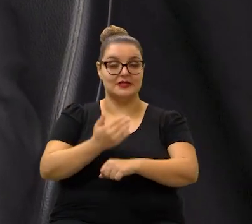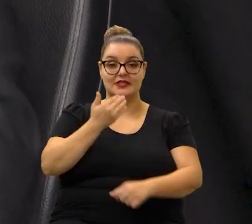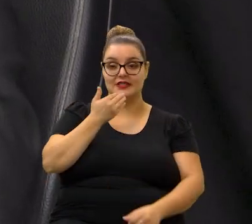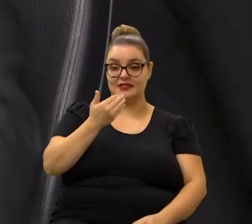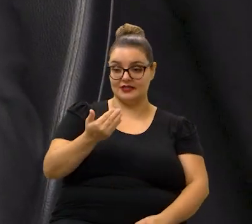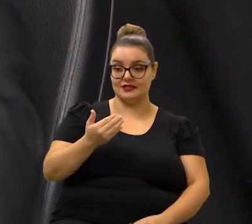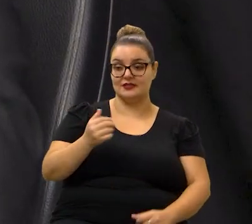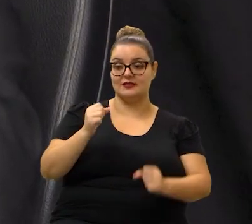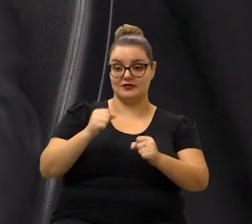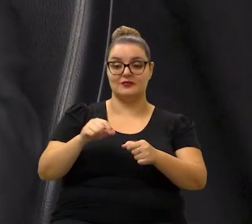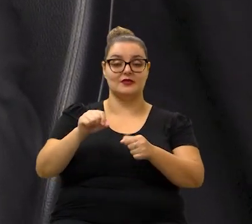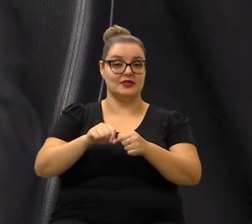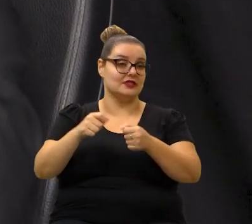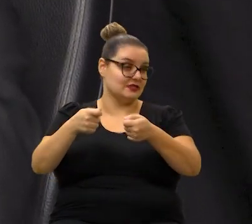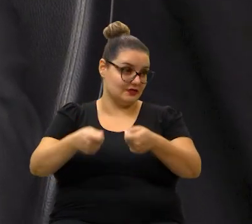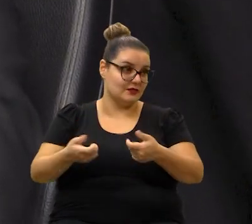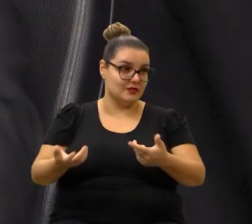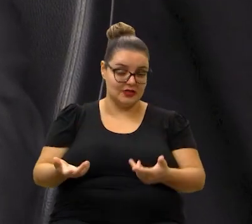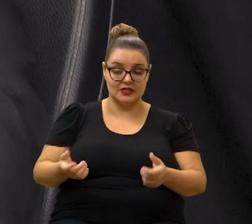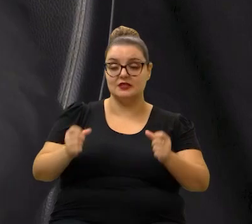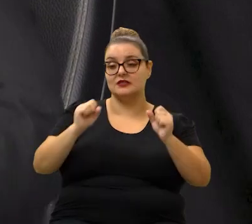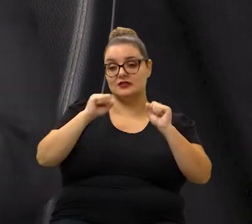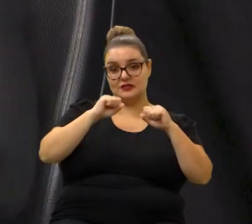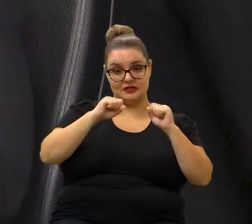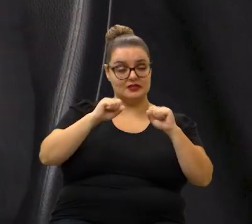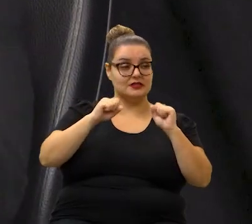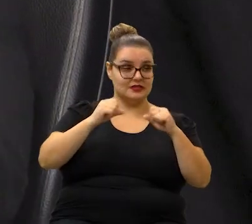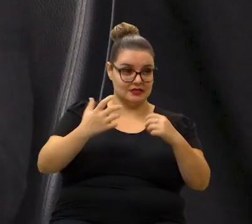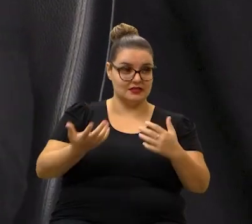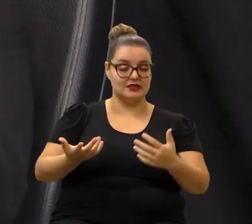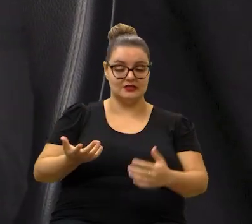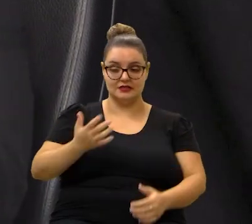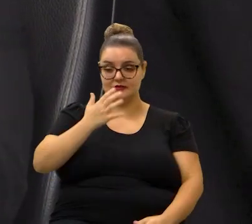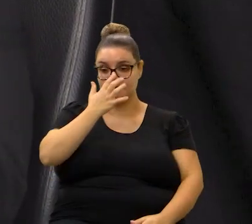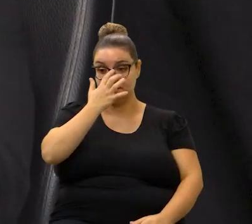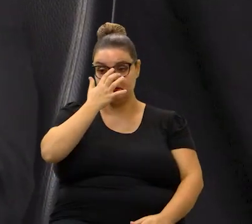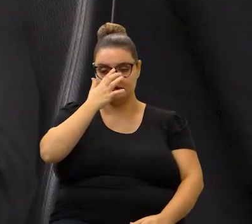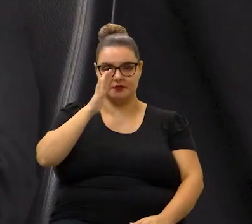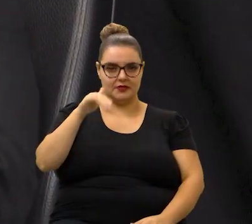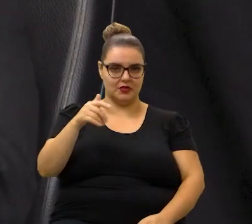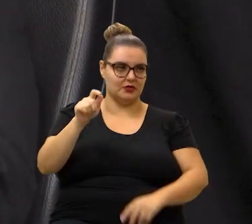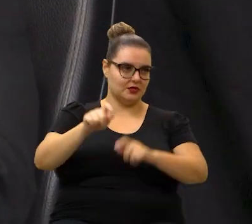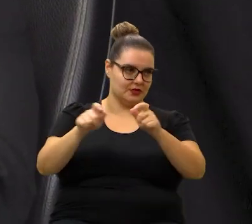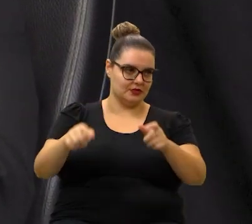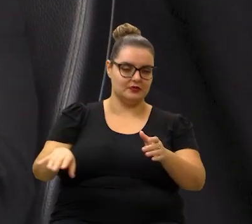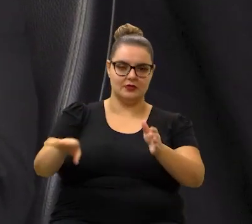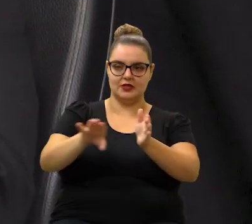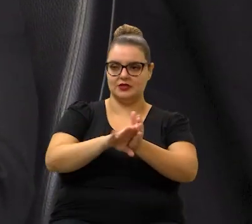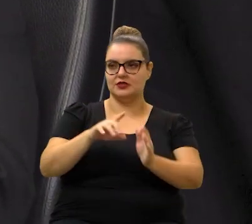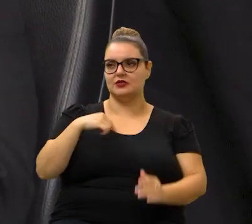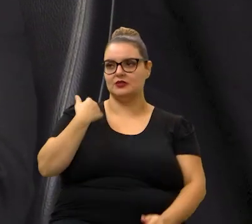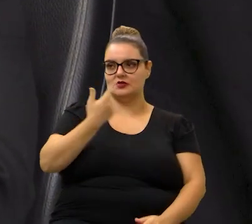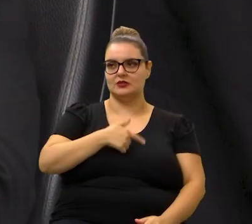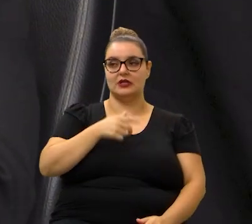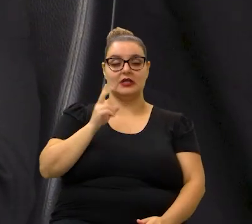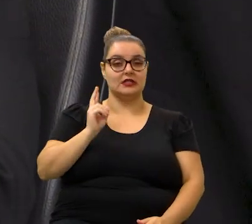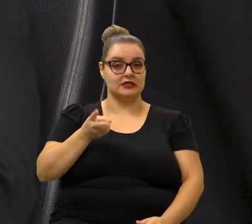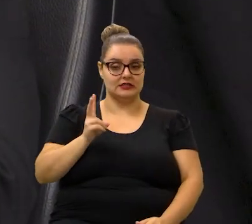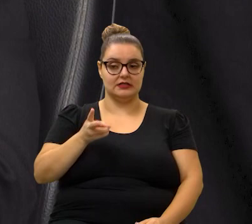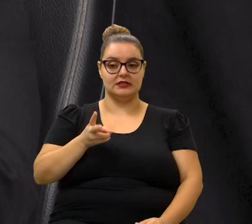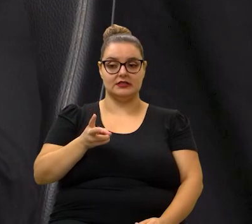demandas possam ser realizadas sim então a quando as pessoas chegam a até a nós